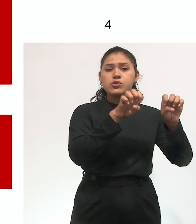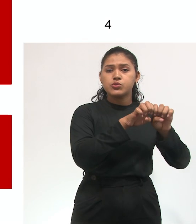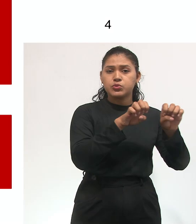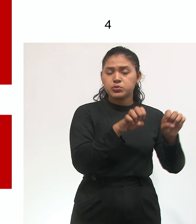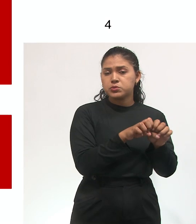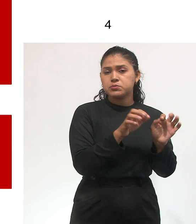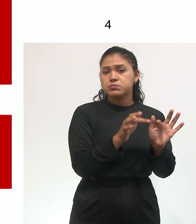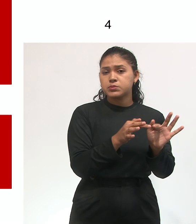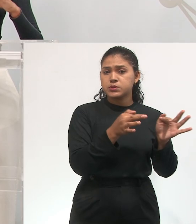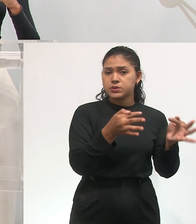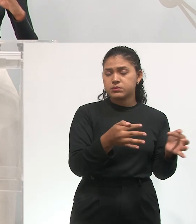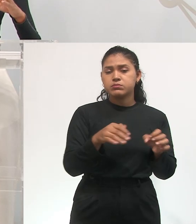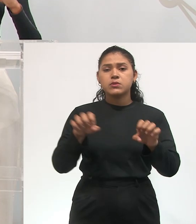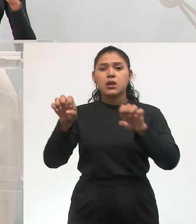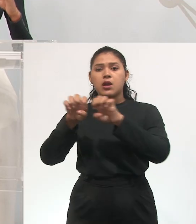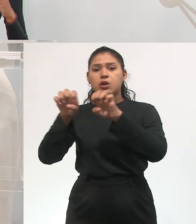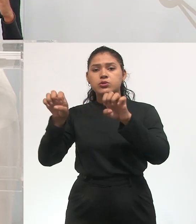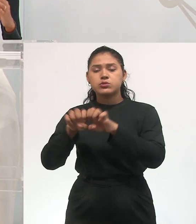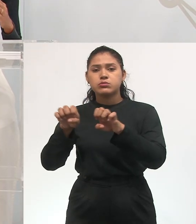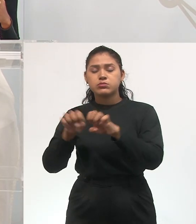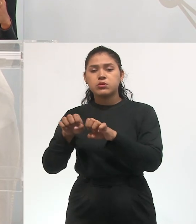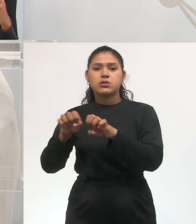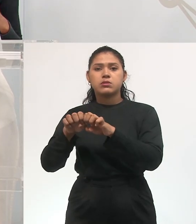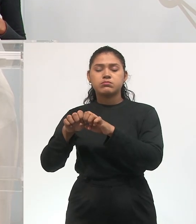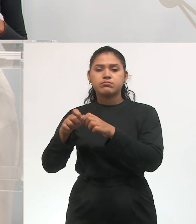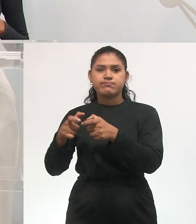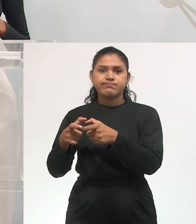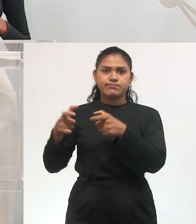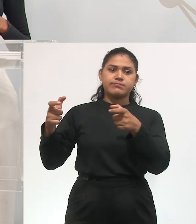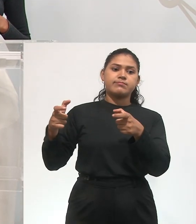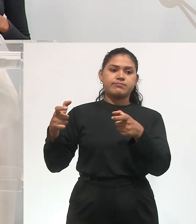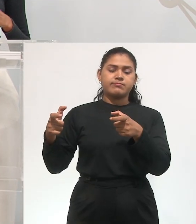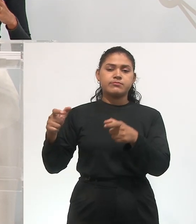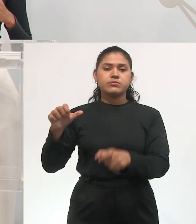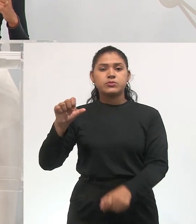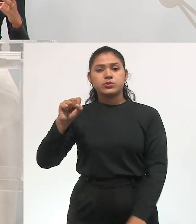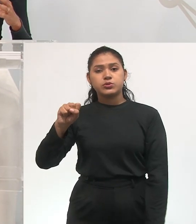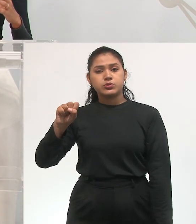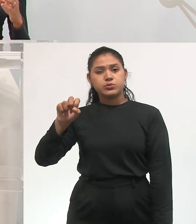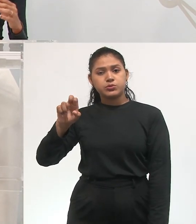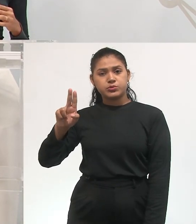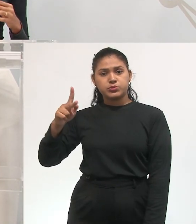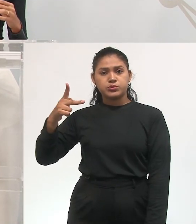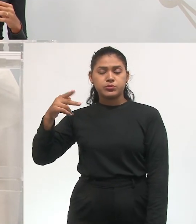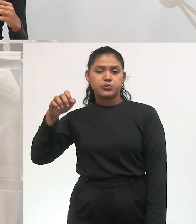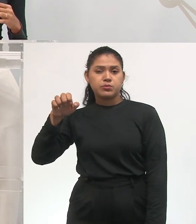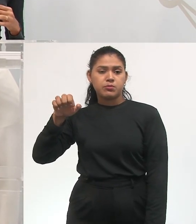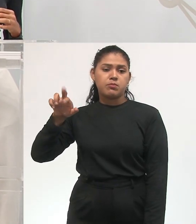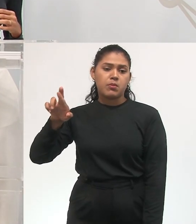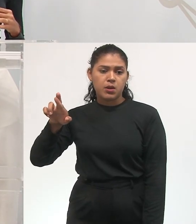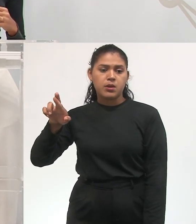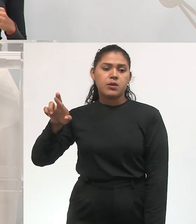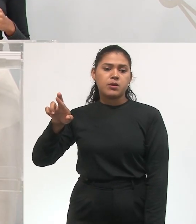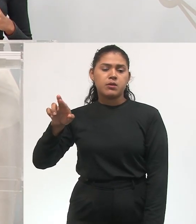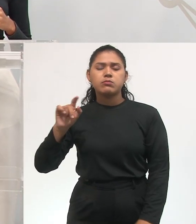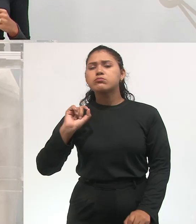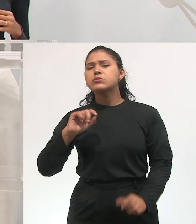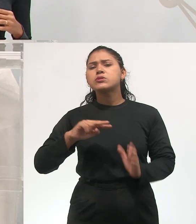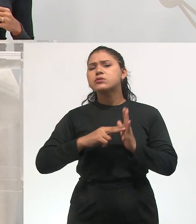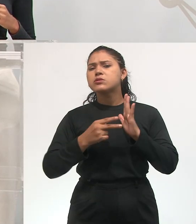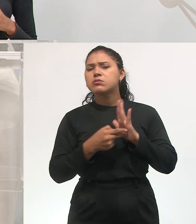Para a gente pensar, né, organizar melhor esse nosso conhecimento acerca dessa propositura, né, o que